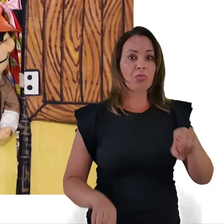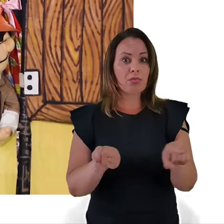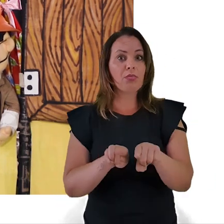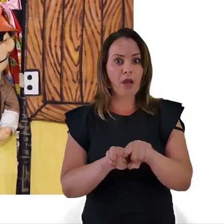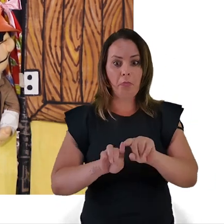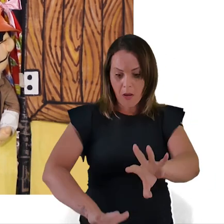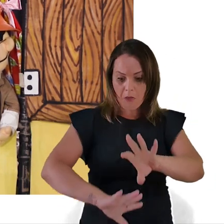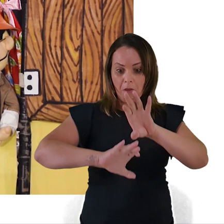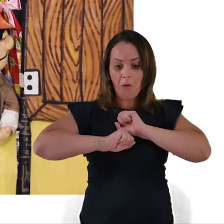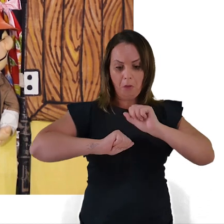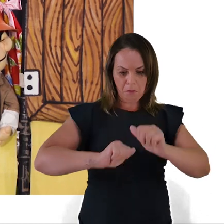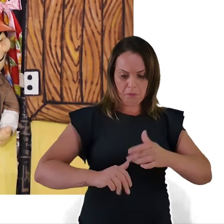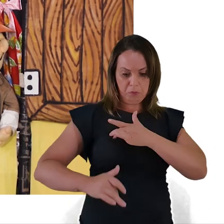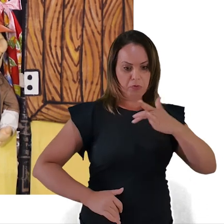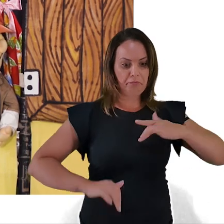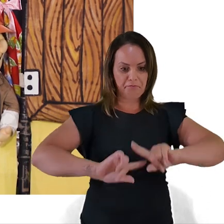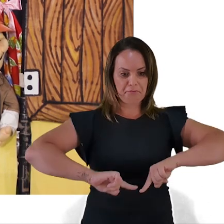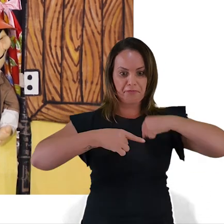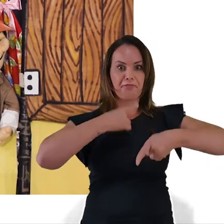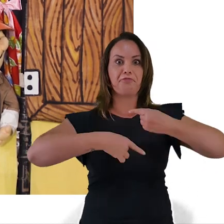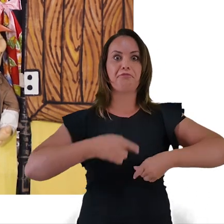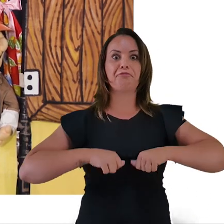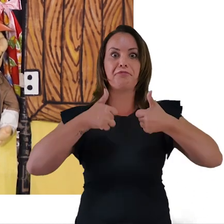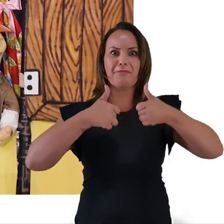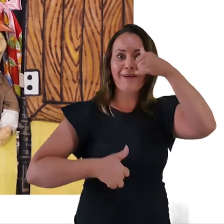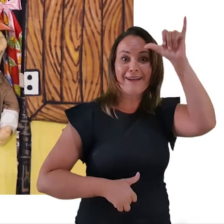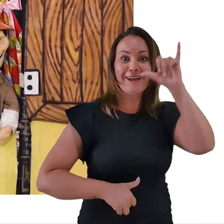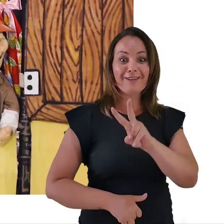imunidade contra a varíola. Nossa,